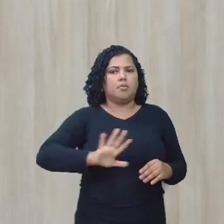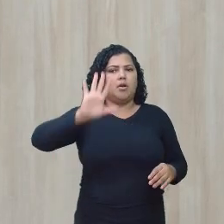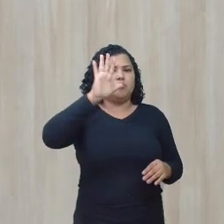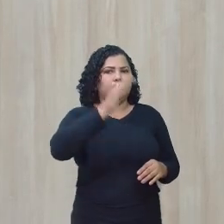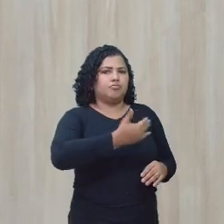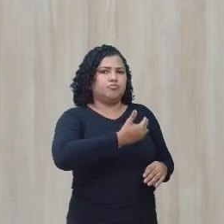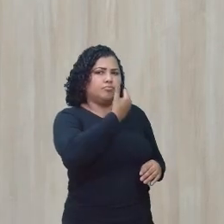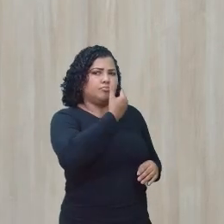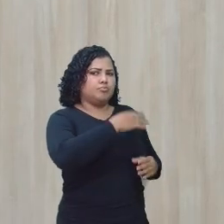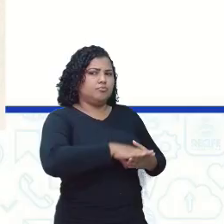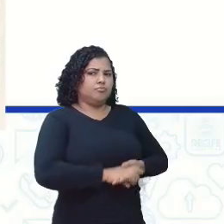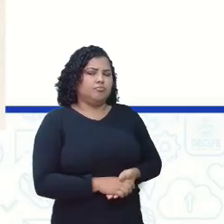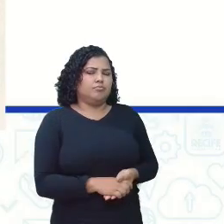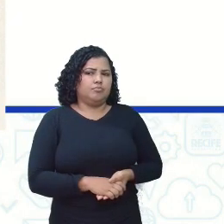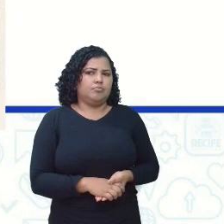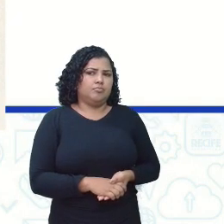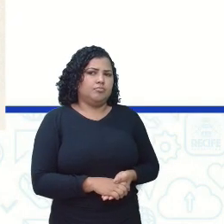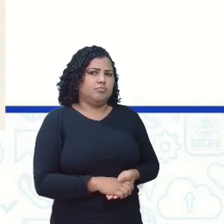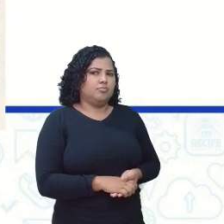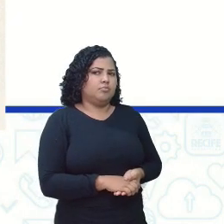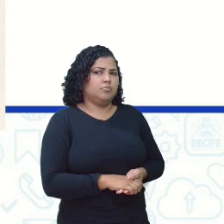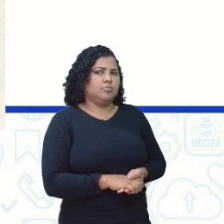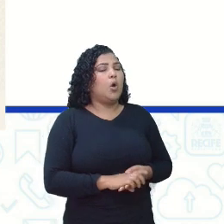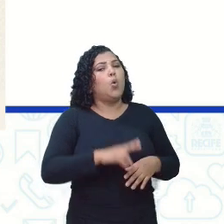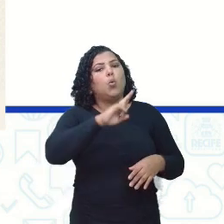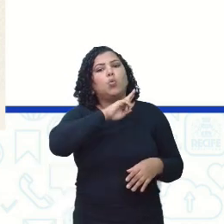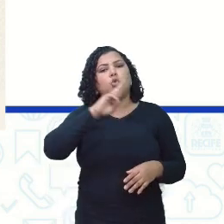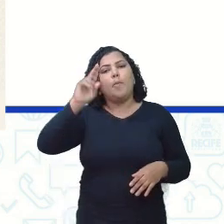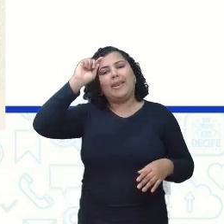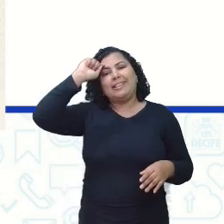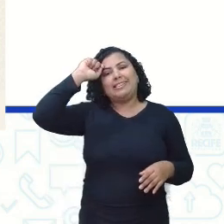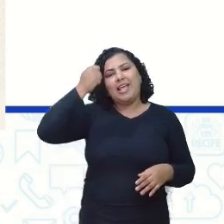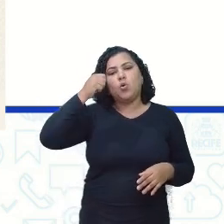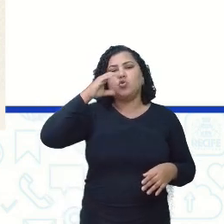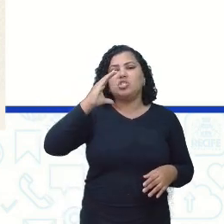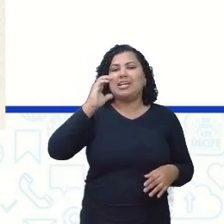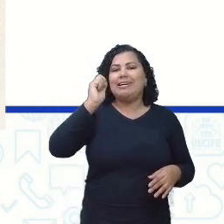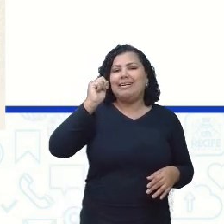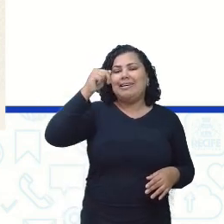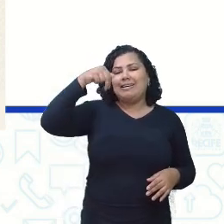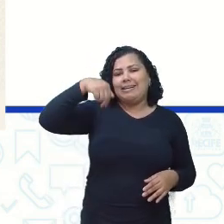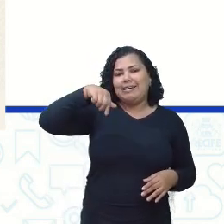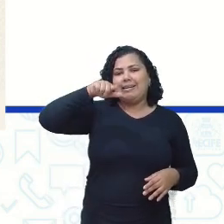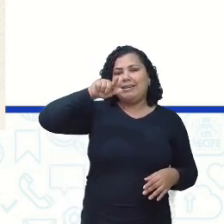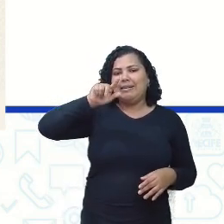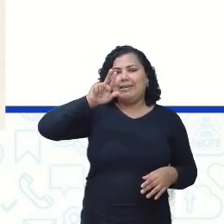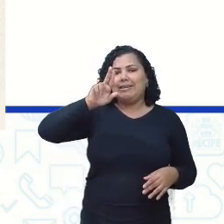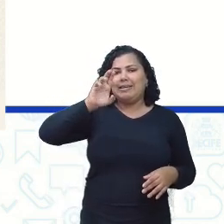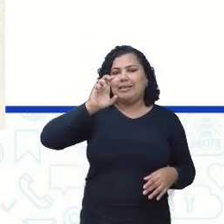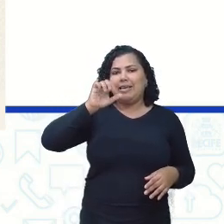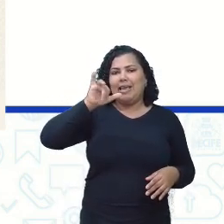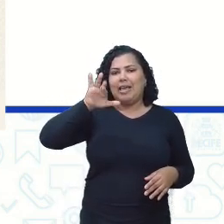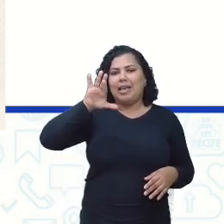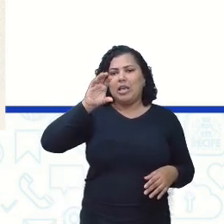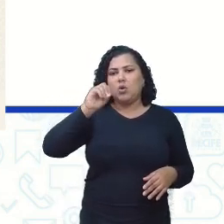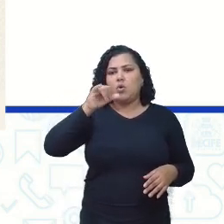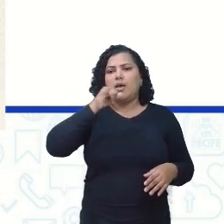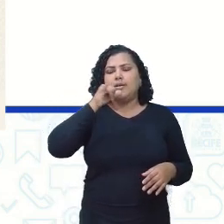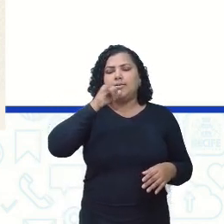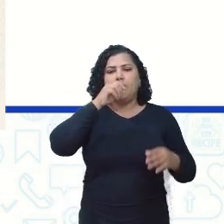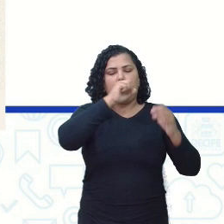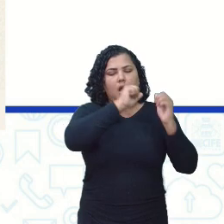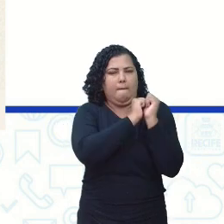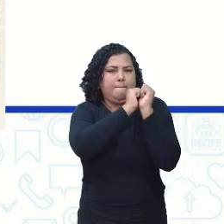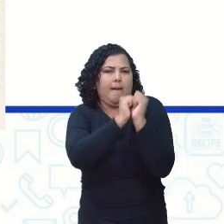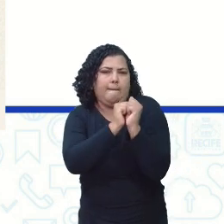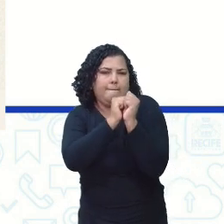também eram os chamados negros cangueiros, né, que carregavam os barris de água, de vinho pela cidade, né, de forma